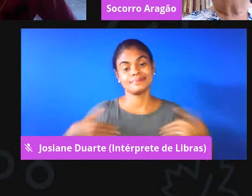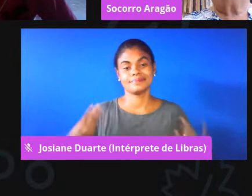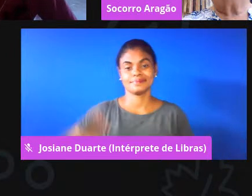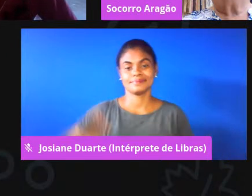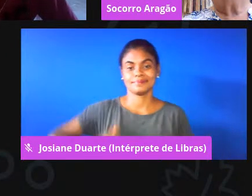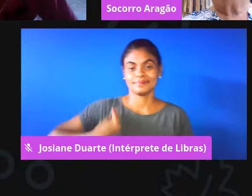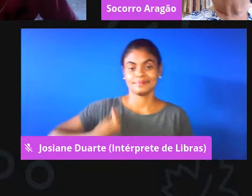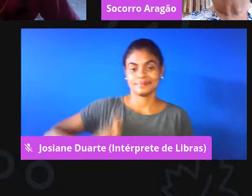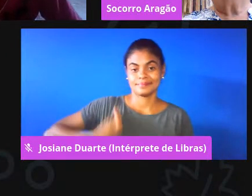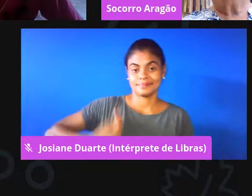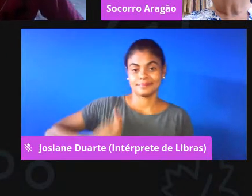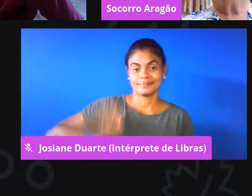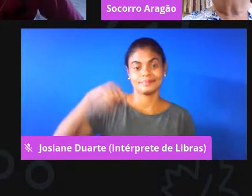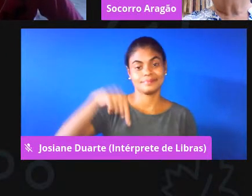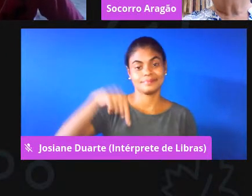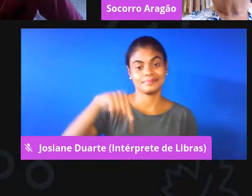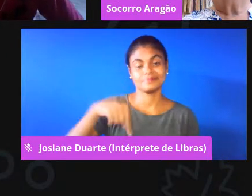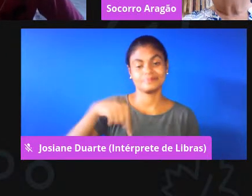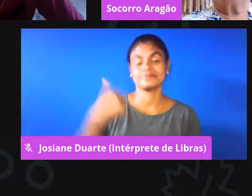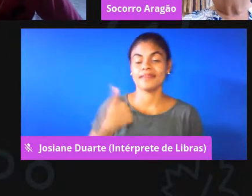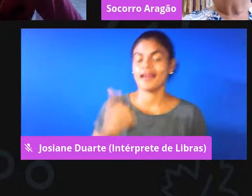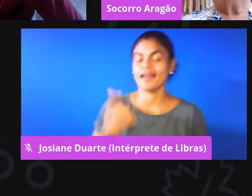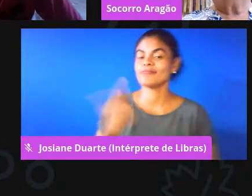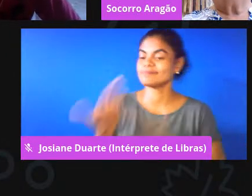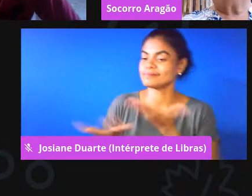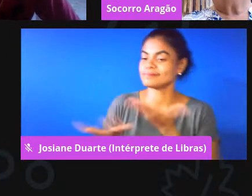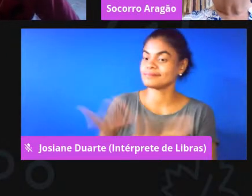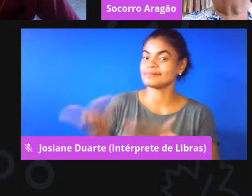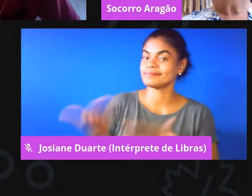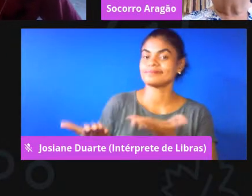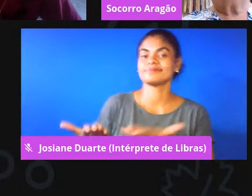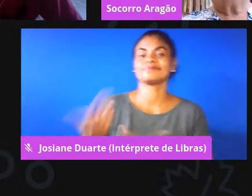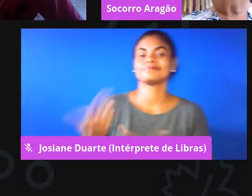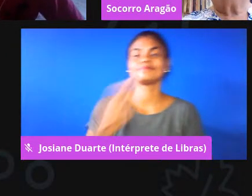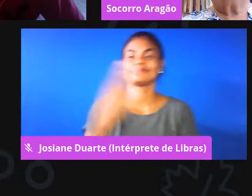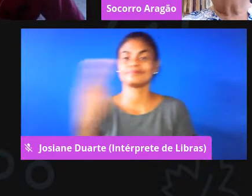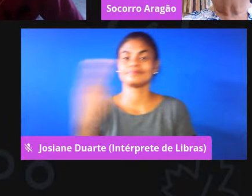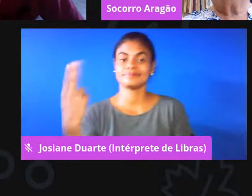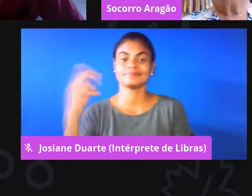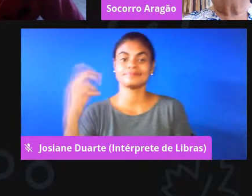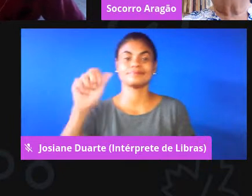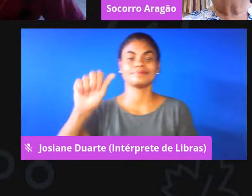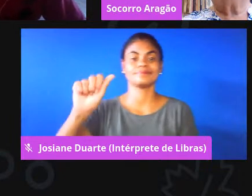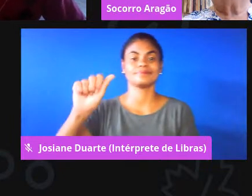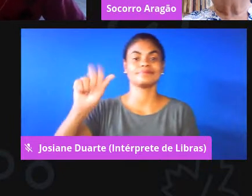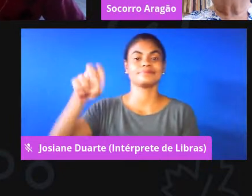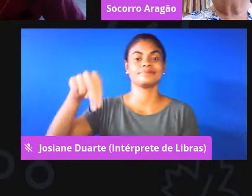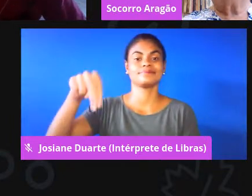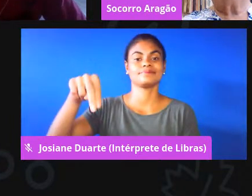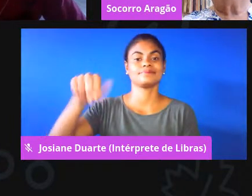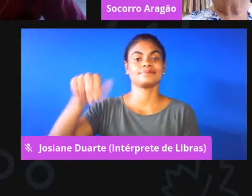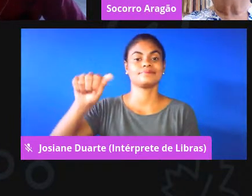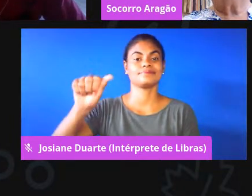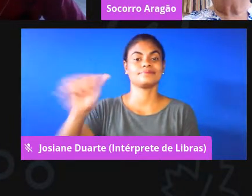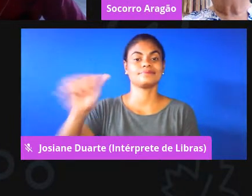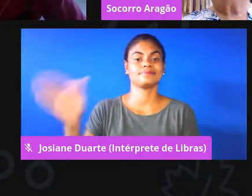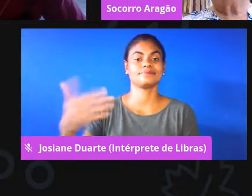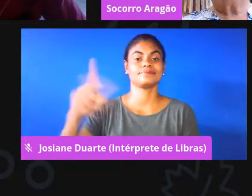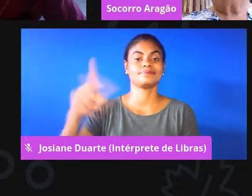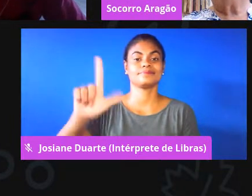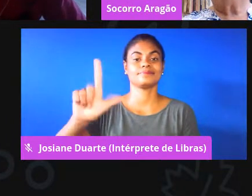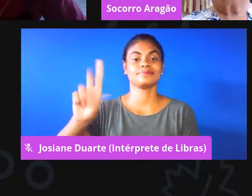e serei uma das mediadoras. Eu sou a professora Ana Lúcia, como já foi anunciado, trabalho no Departamento de